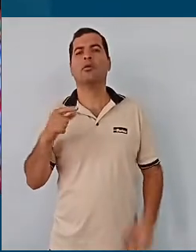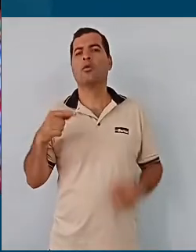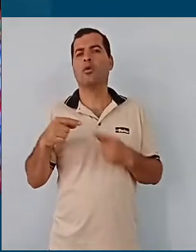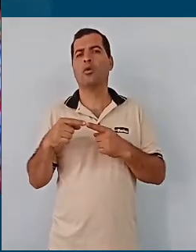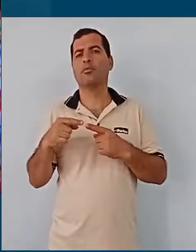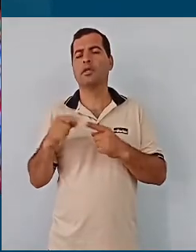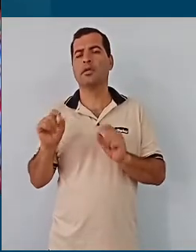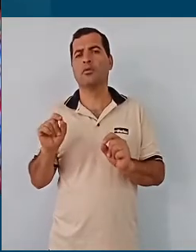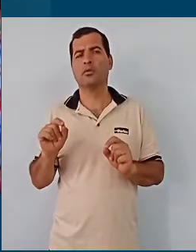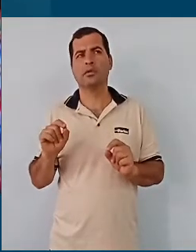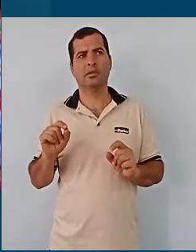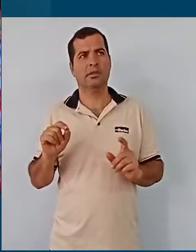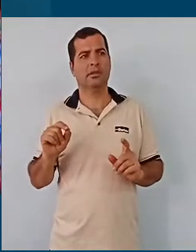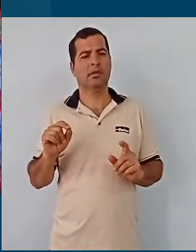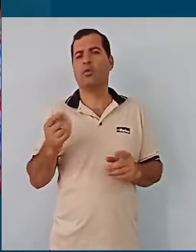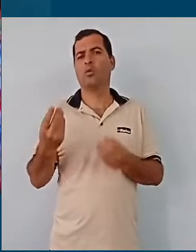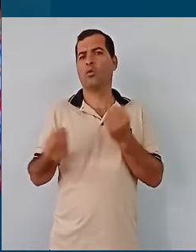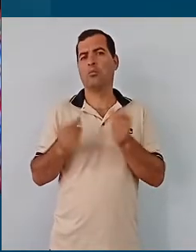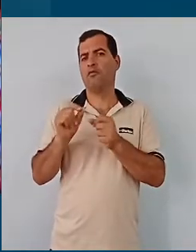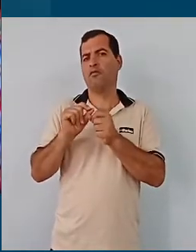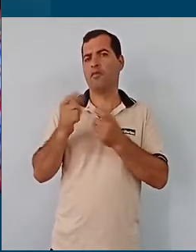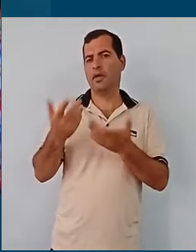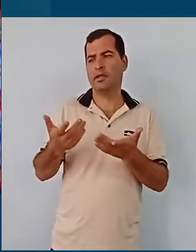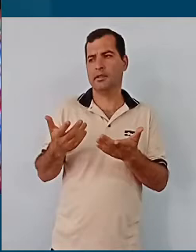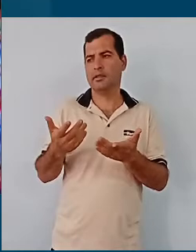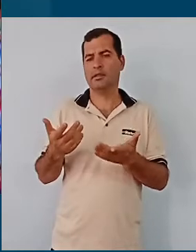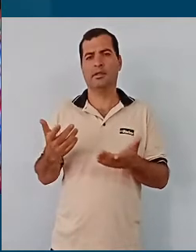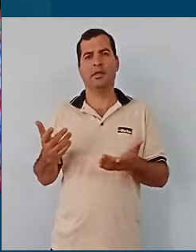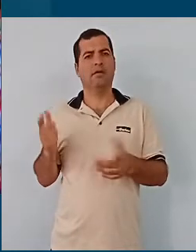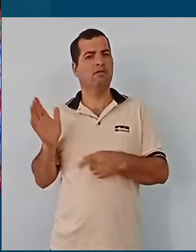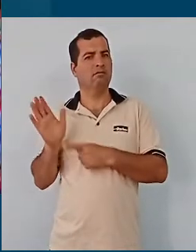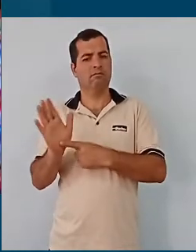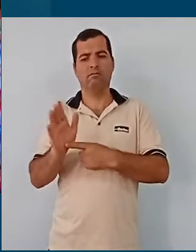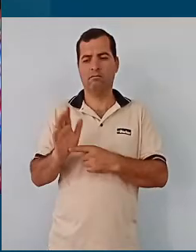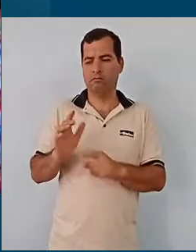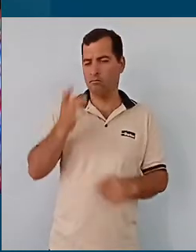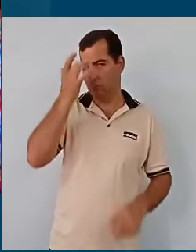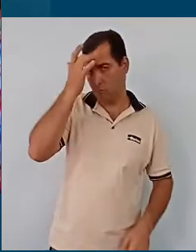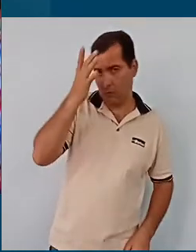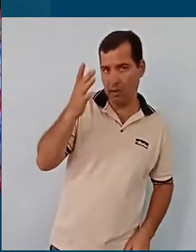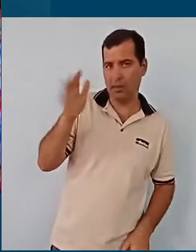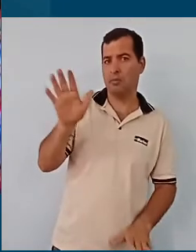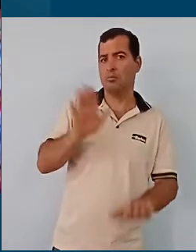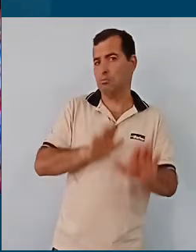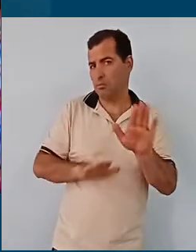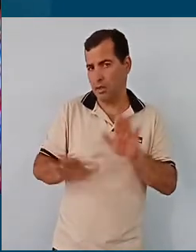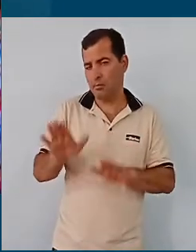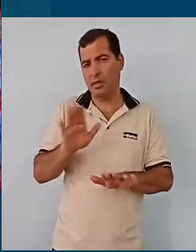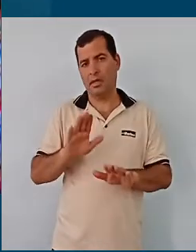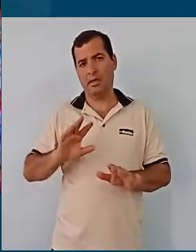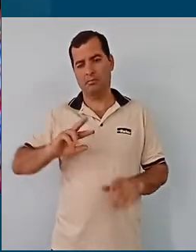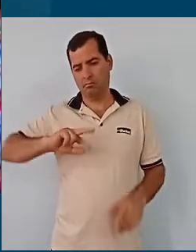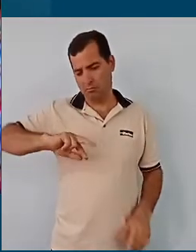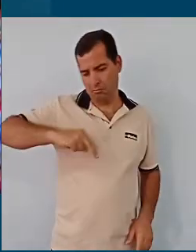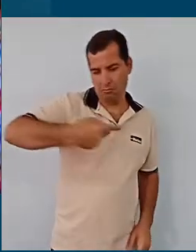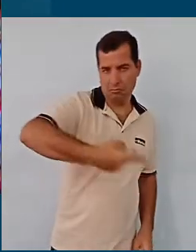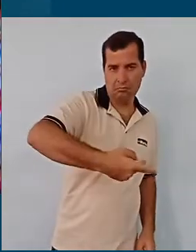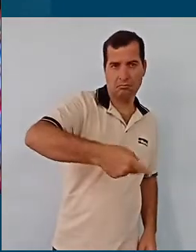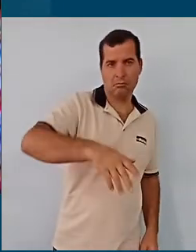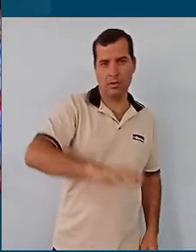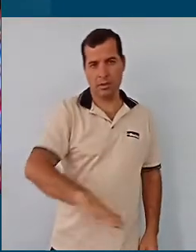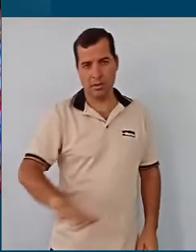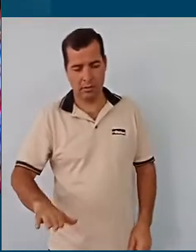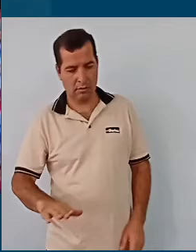com como é que se faz isso, como é que você facilita, né, e prepara essa transição da educação infantil para o